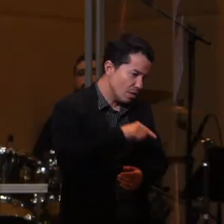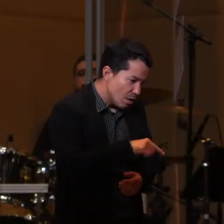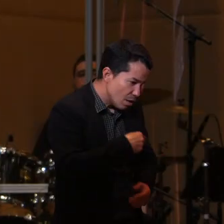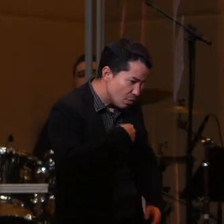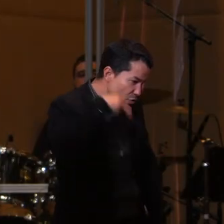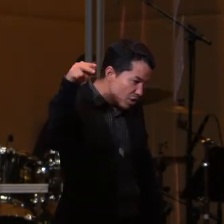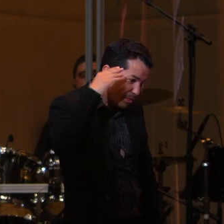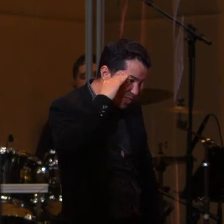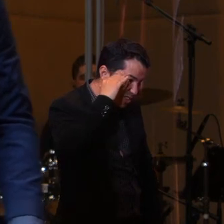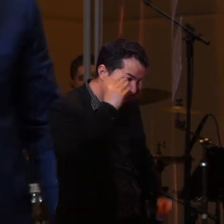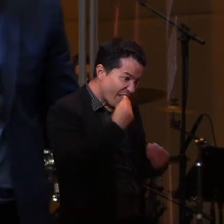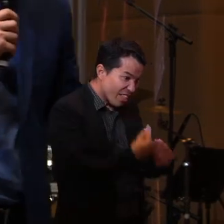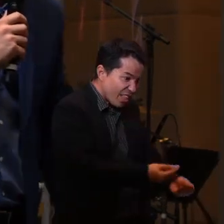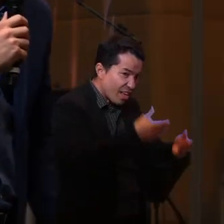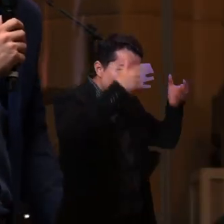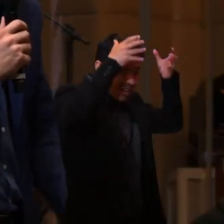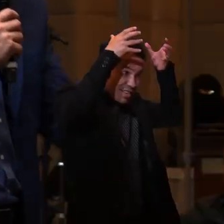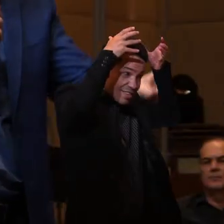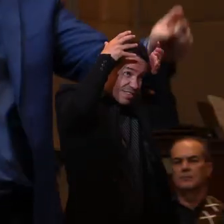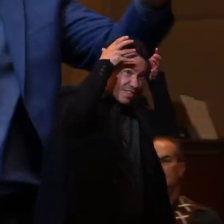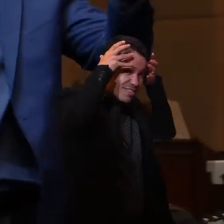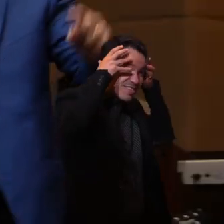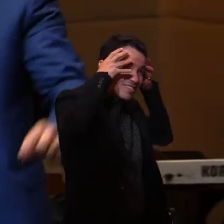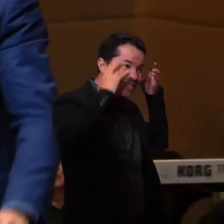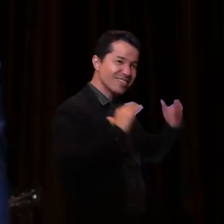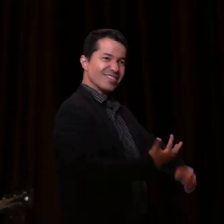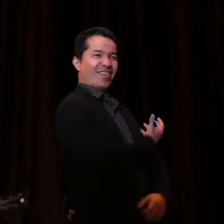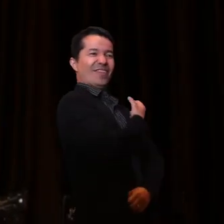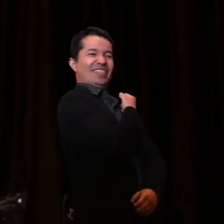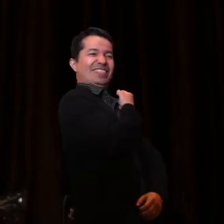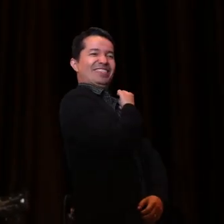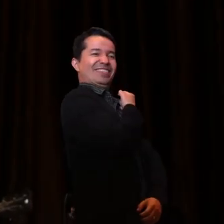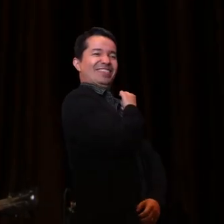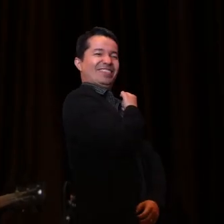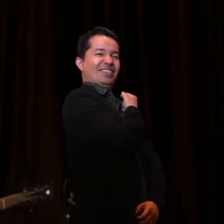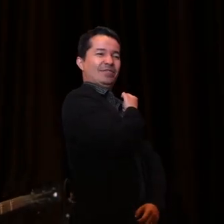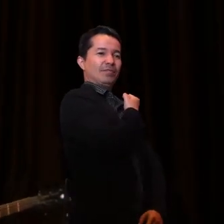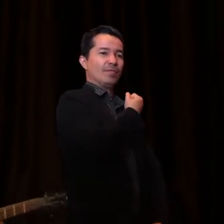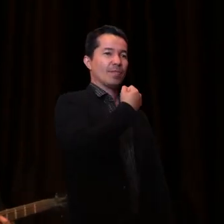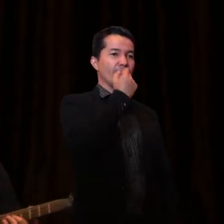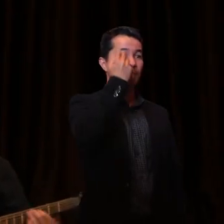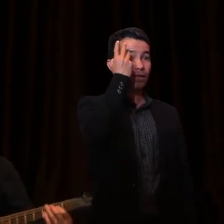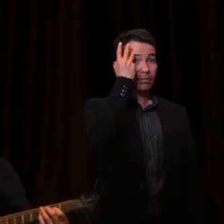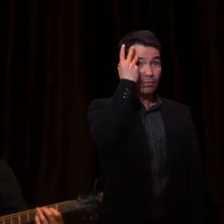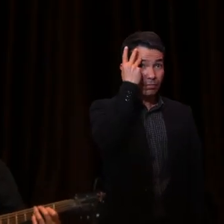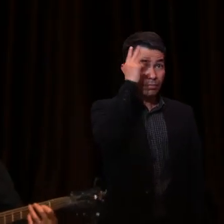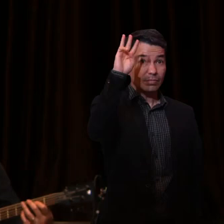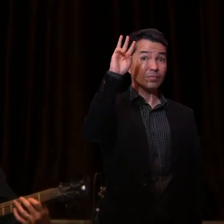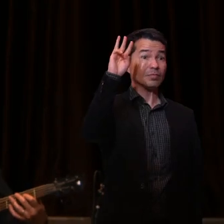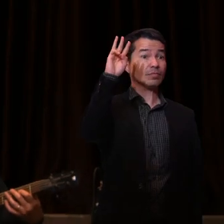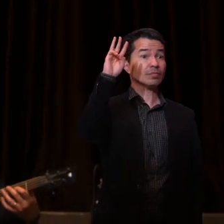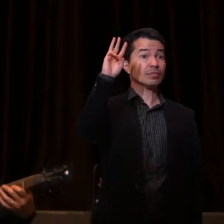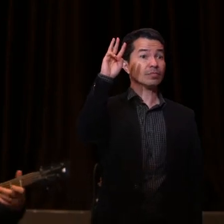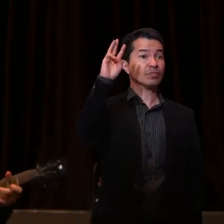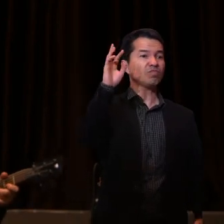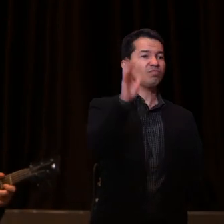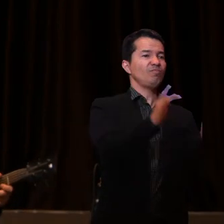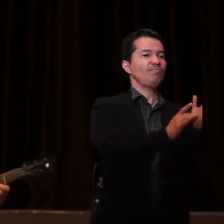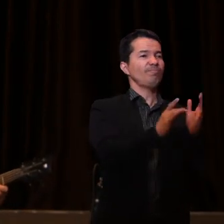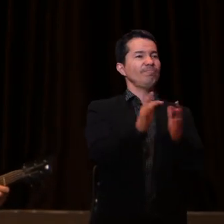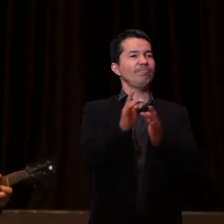nele. Ele segue o sinal. 3 dias depois se espalha a notícia: